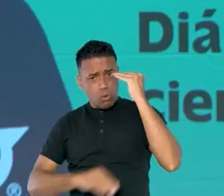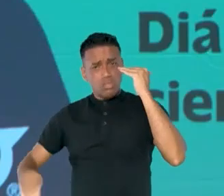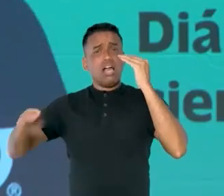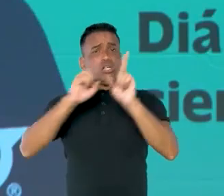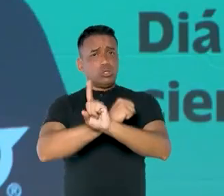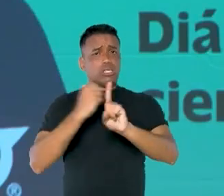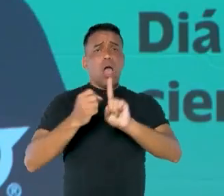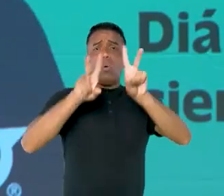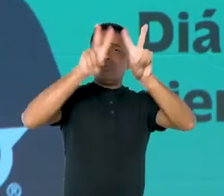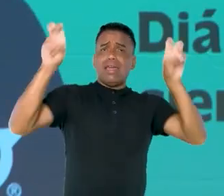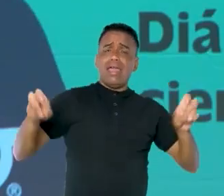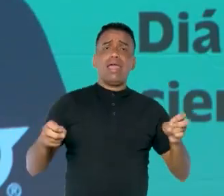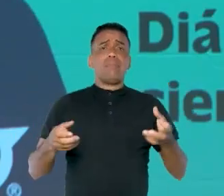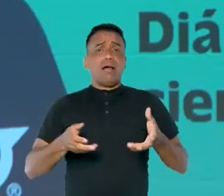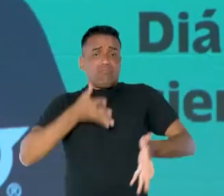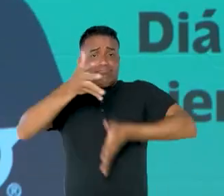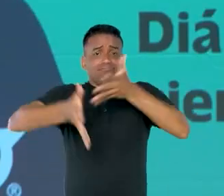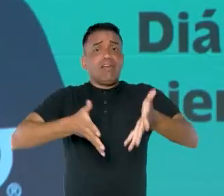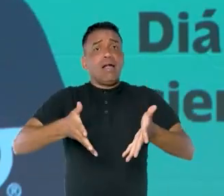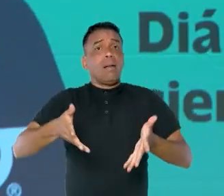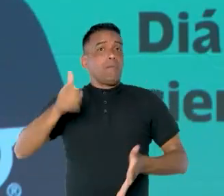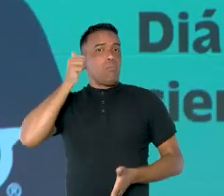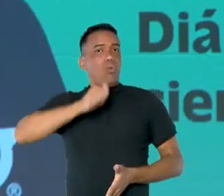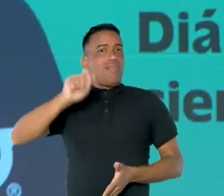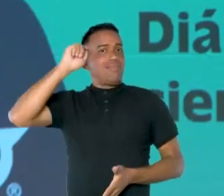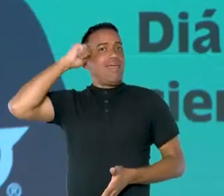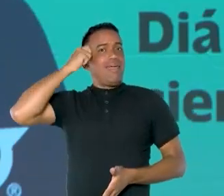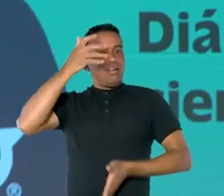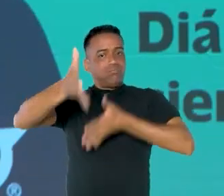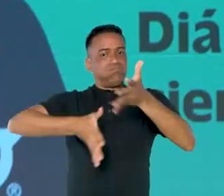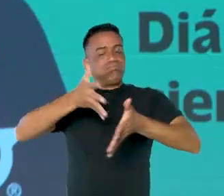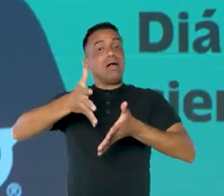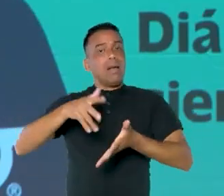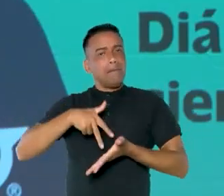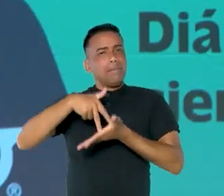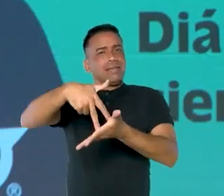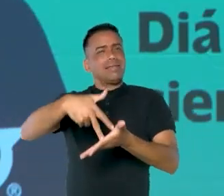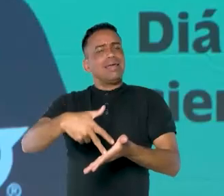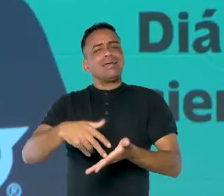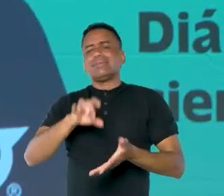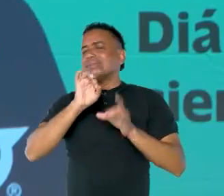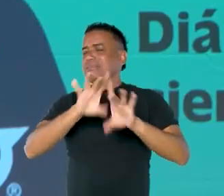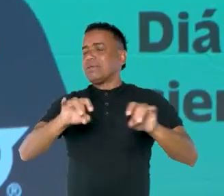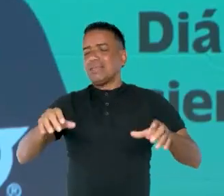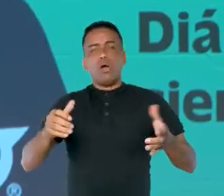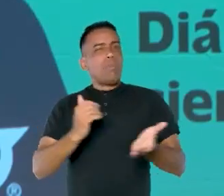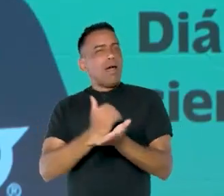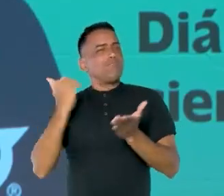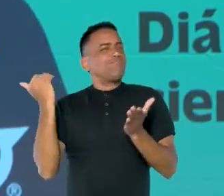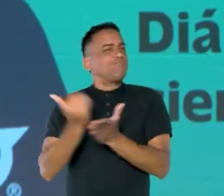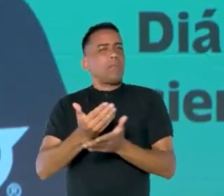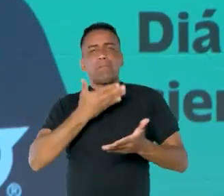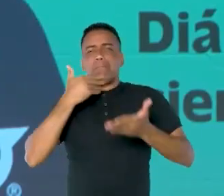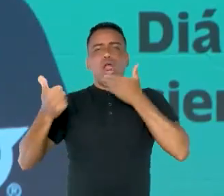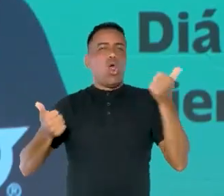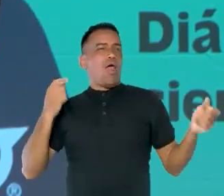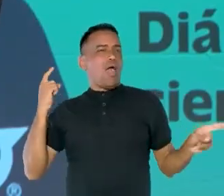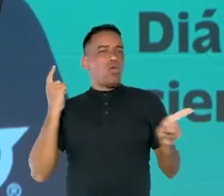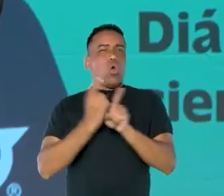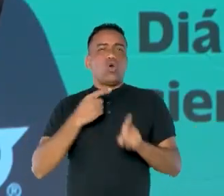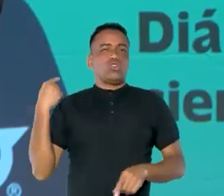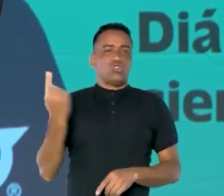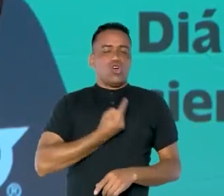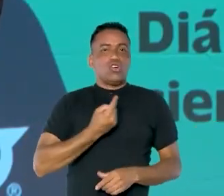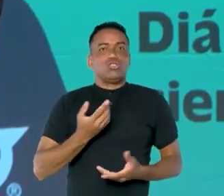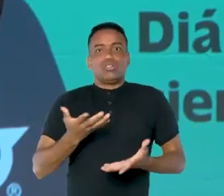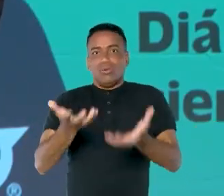desigualdades sociais e as vozes das mulheres negras. Uma presença mais do que especial para enriquecer esse nosso encontro aqui, né? Então, a